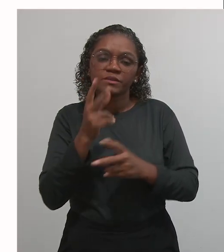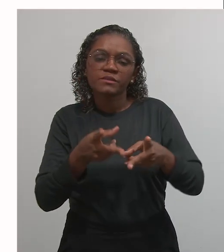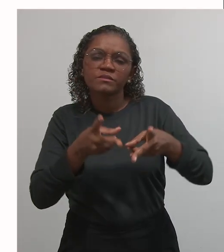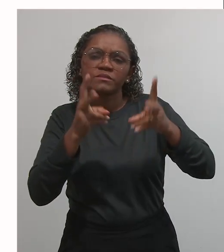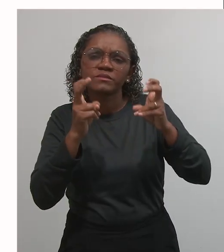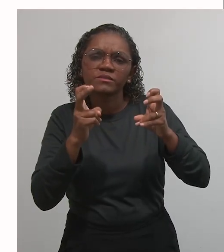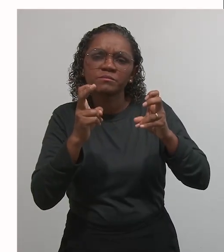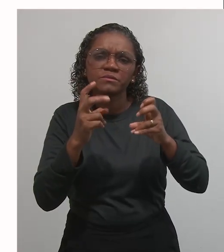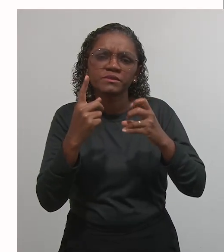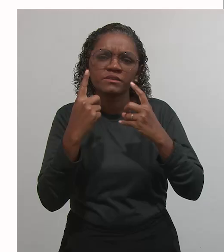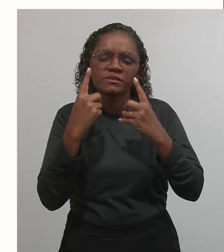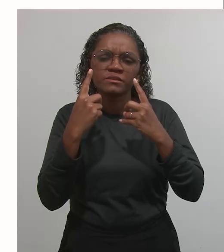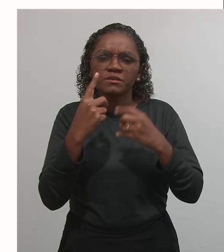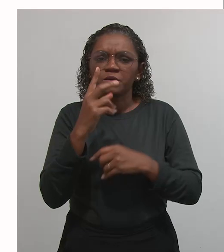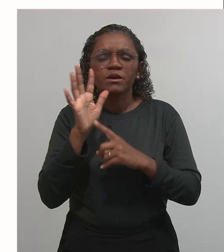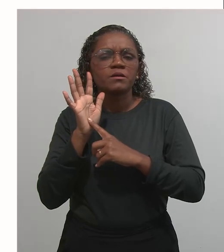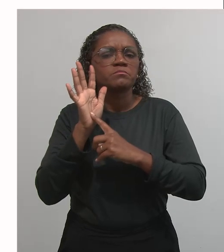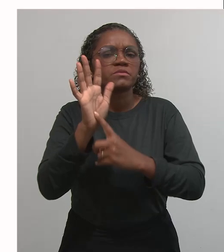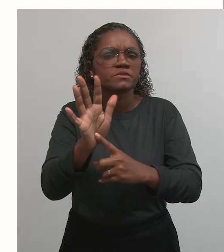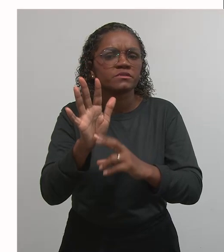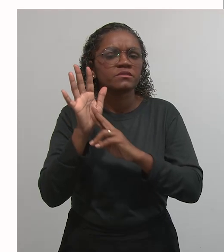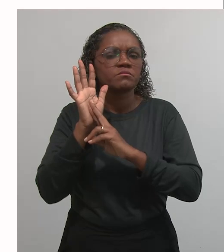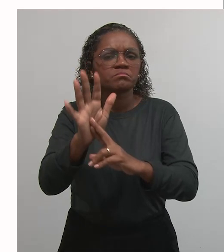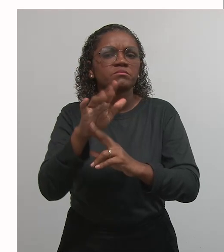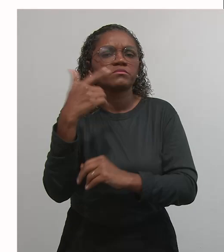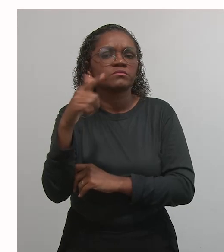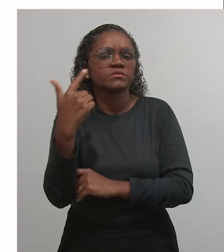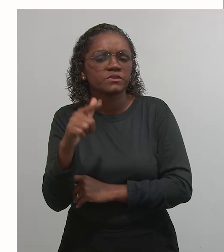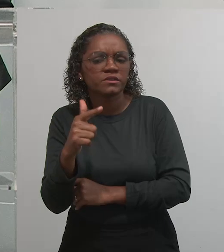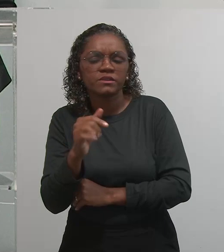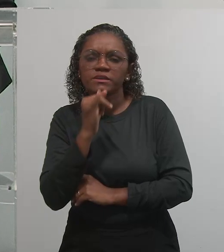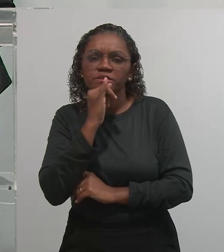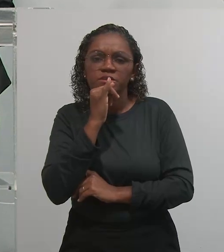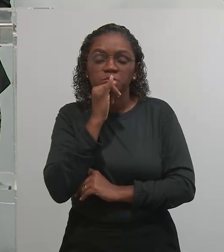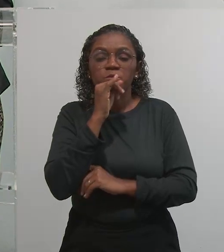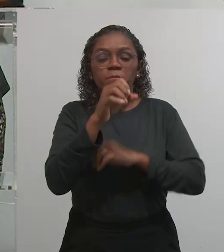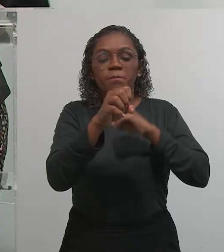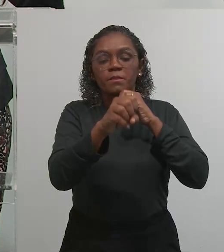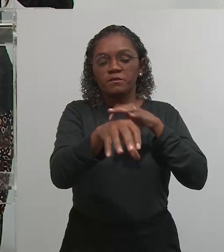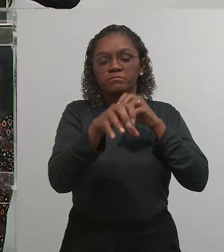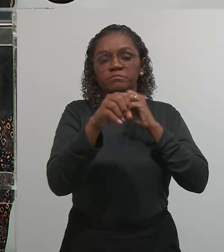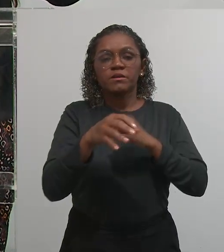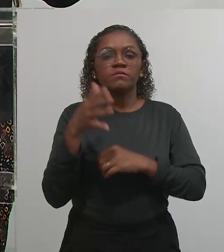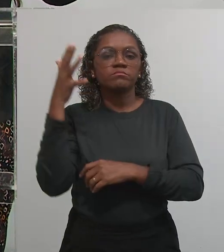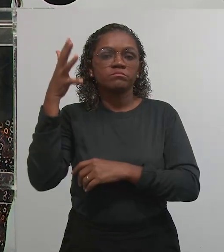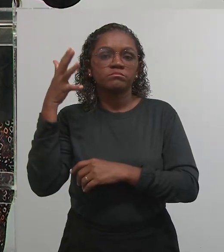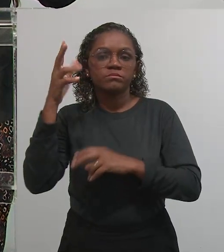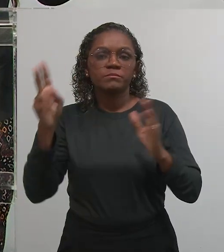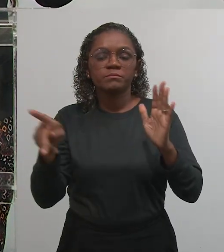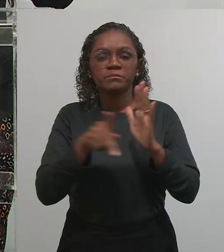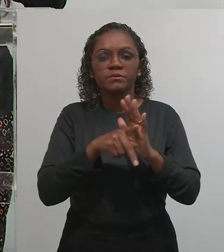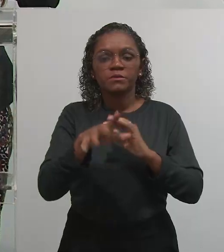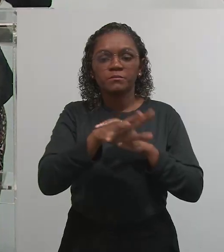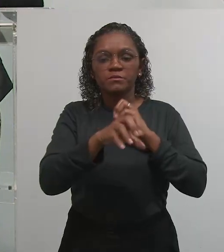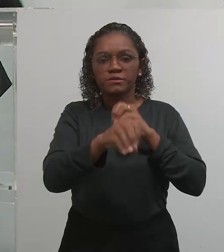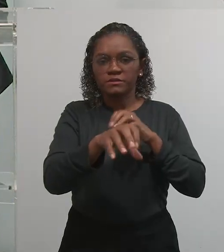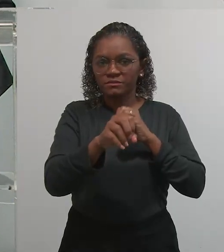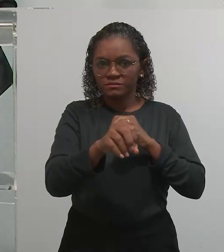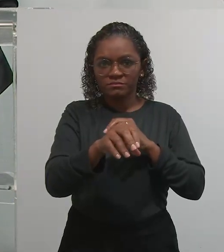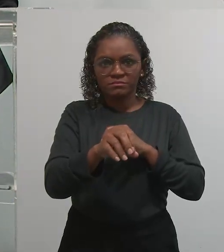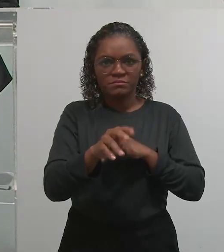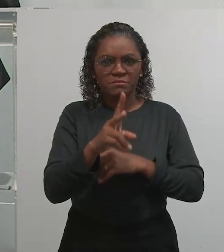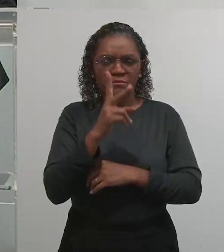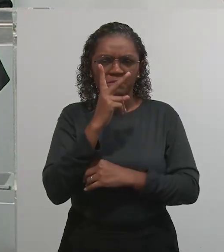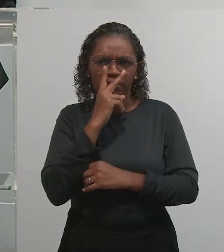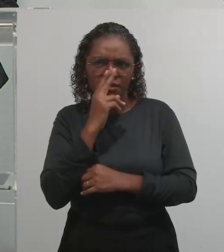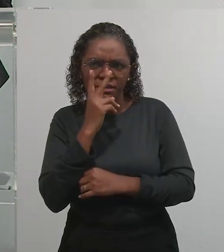de representar os interesses de todos. Então, às vezes, os discursos educacionais, a gente acredita que aquilo é um discurso que fala de todo mundo,